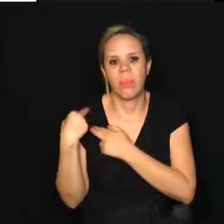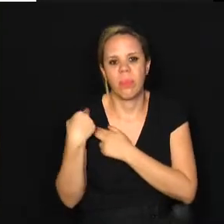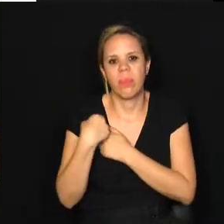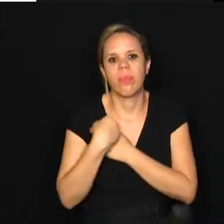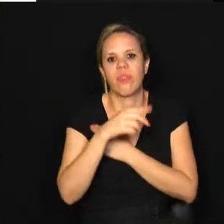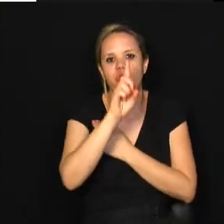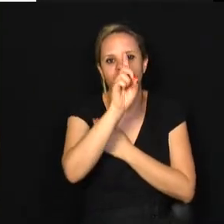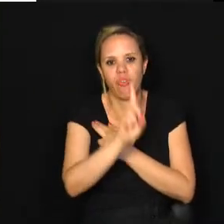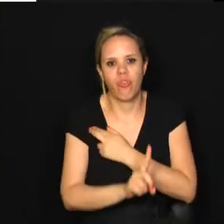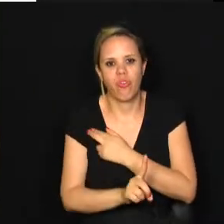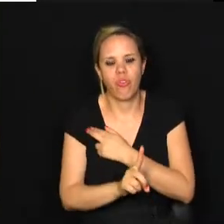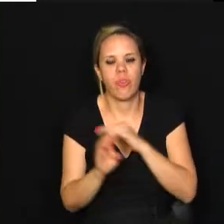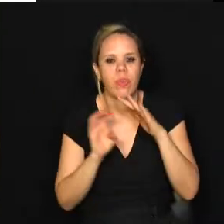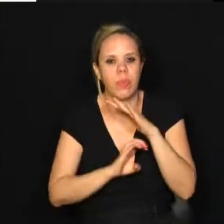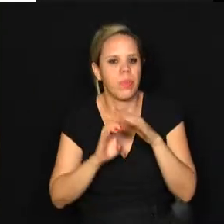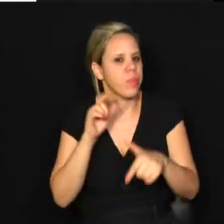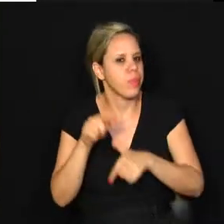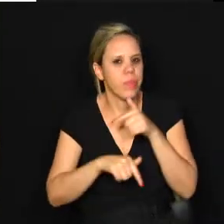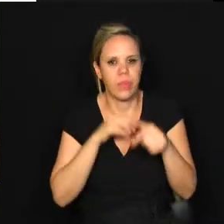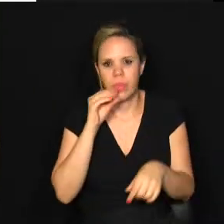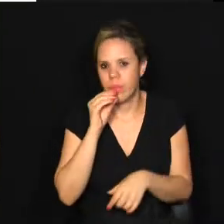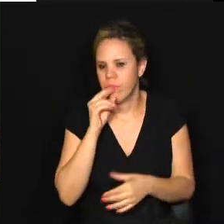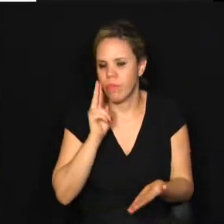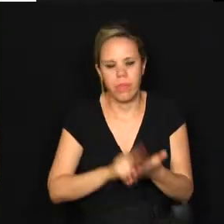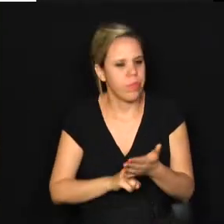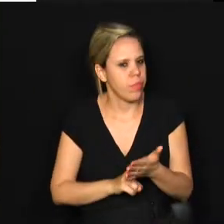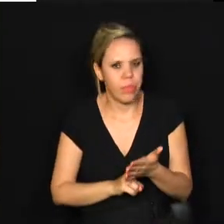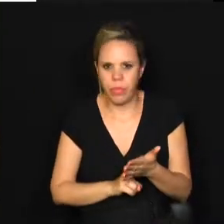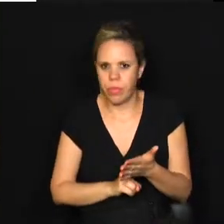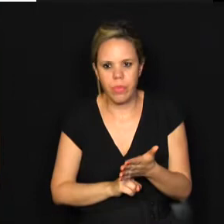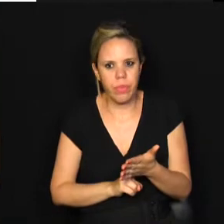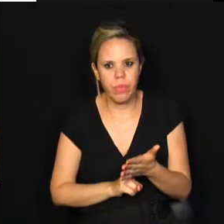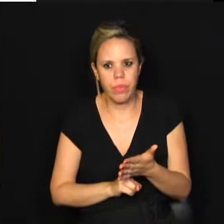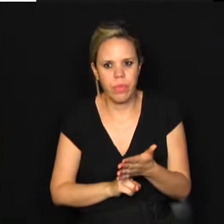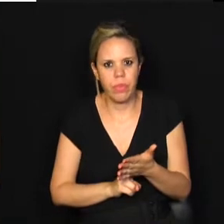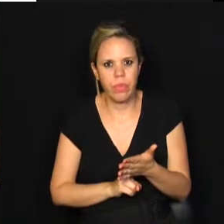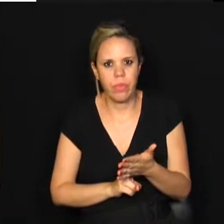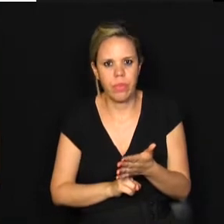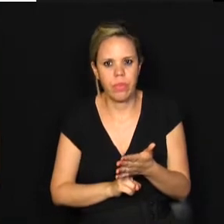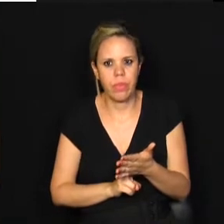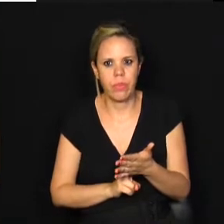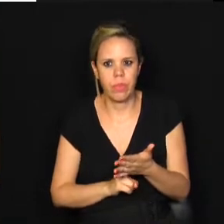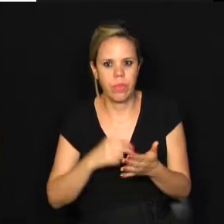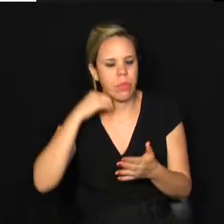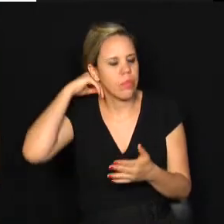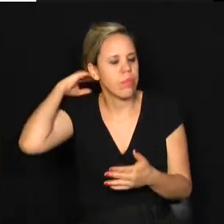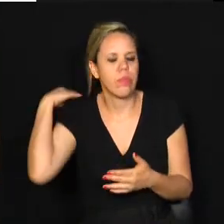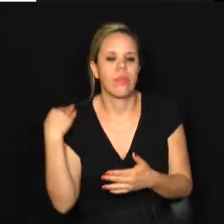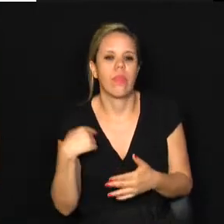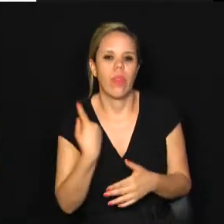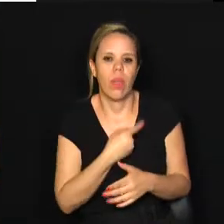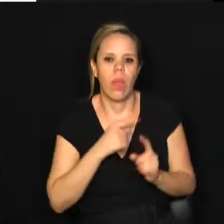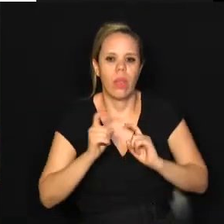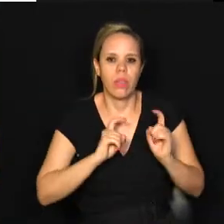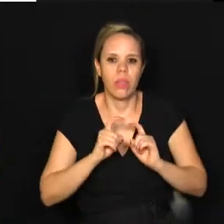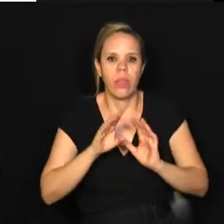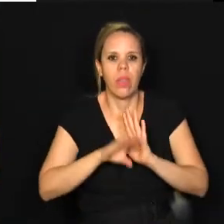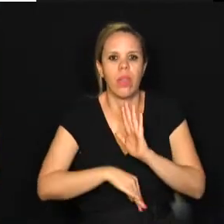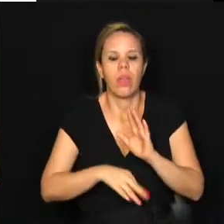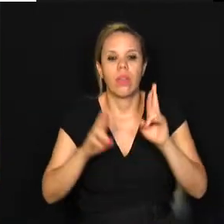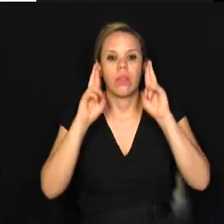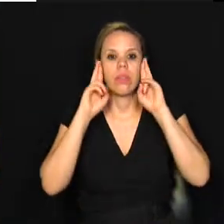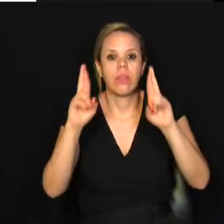empresa, não é dos trabalhadores dos Correios. Aí sobre a nossa pauta é essa, é que a empresa